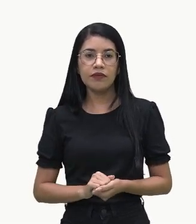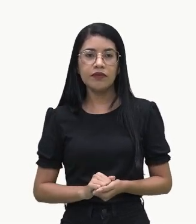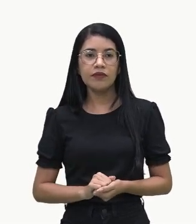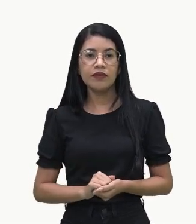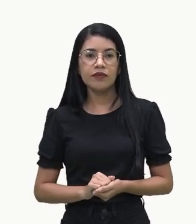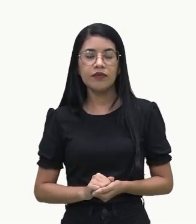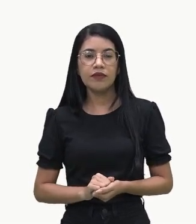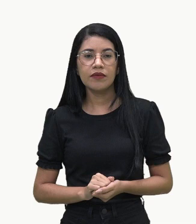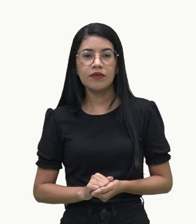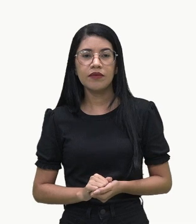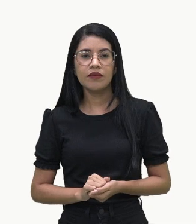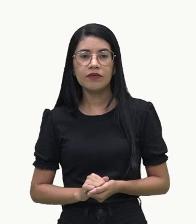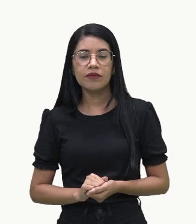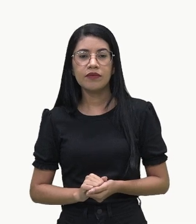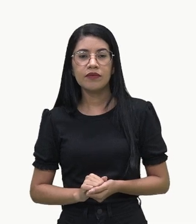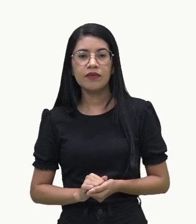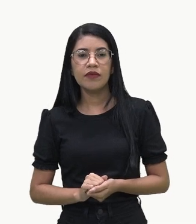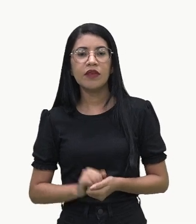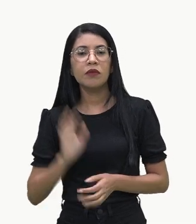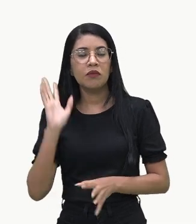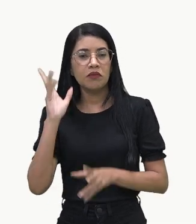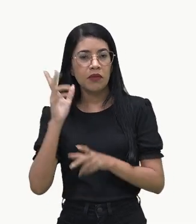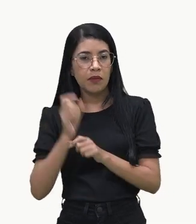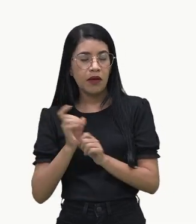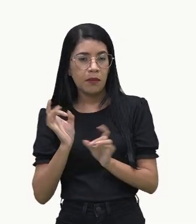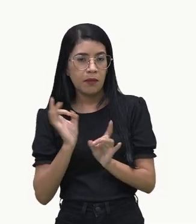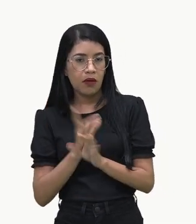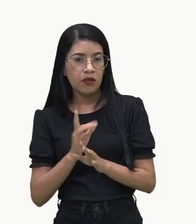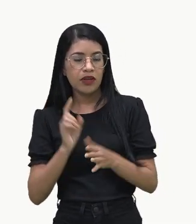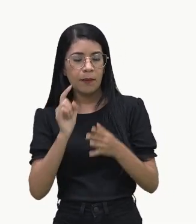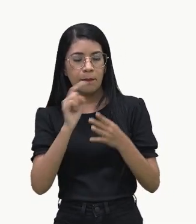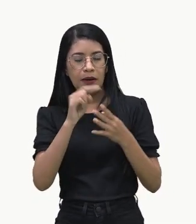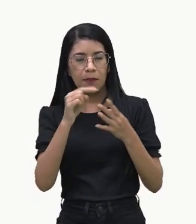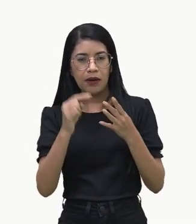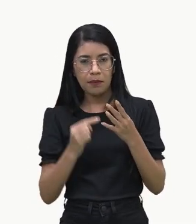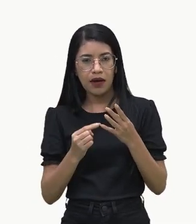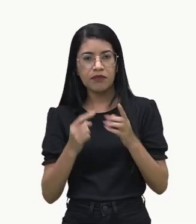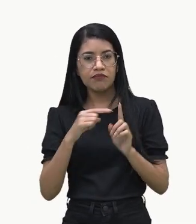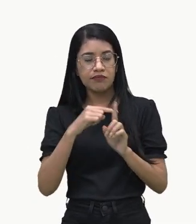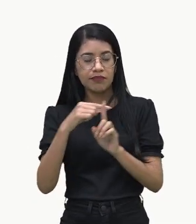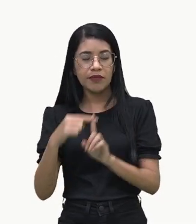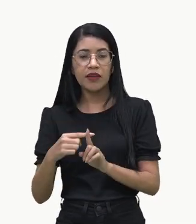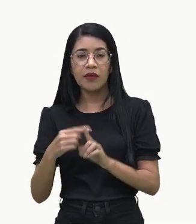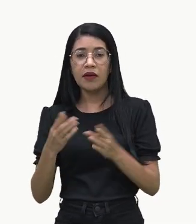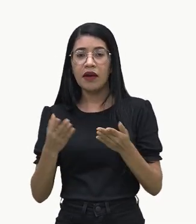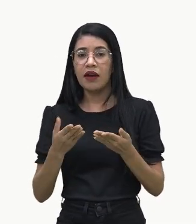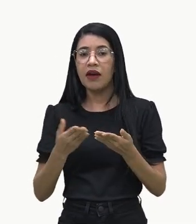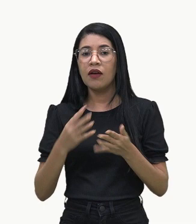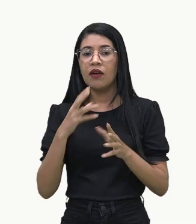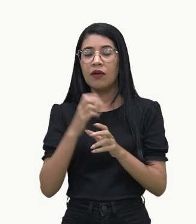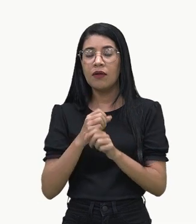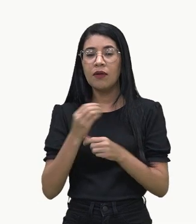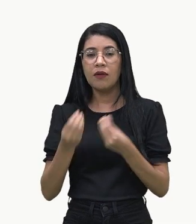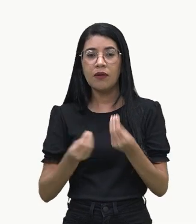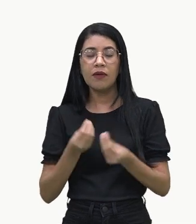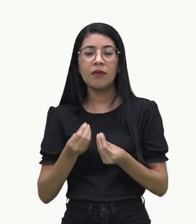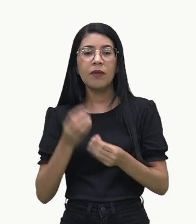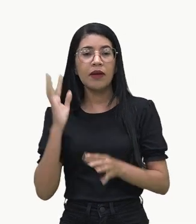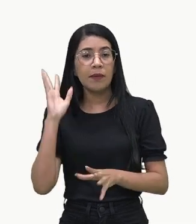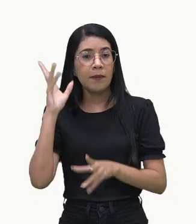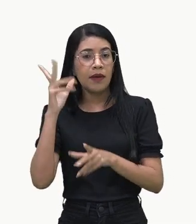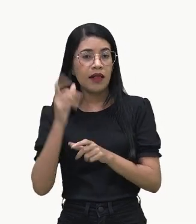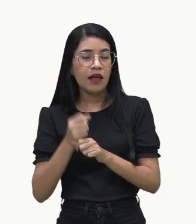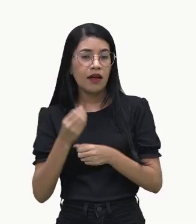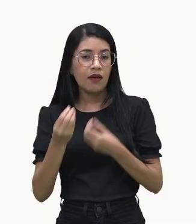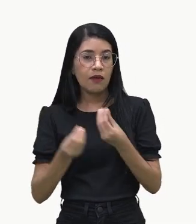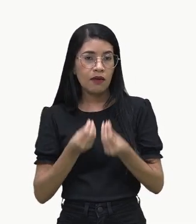total. Pronto. Relembramos os elementos aí da nossa adição. E o que é que nós vamos fazer agora? Bora relembrar aqui essa